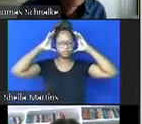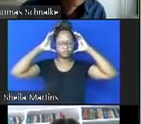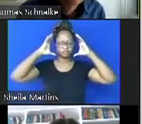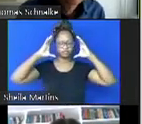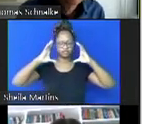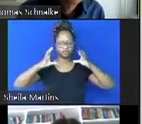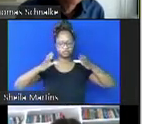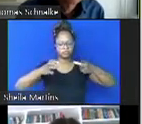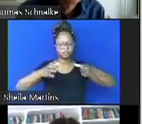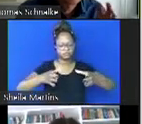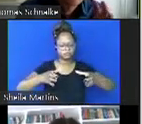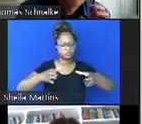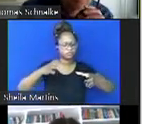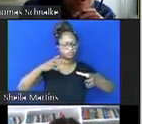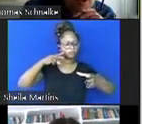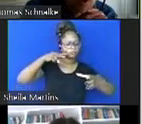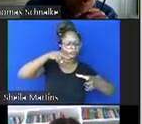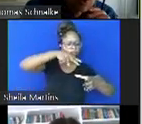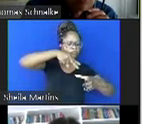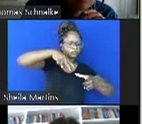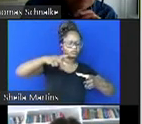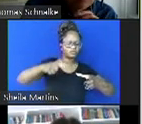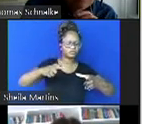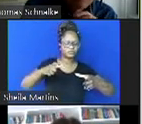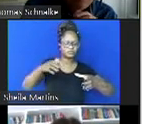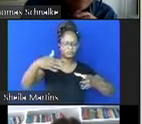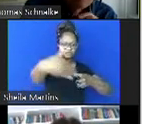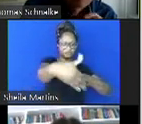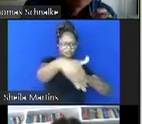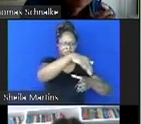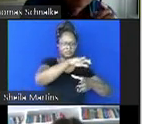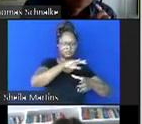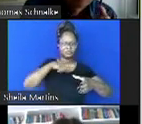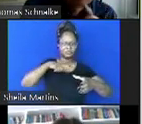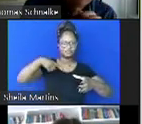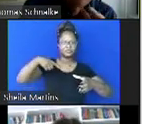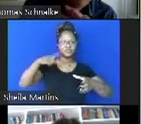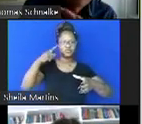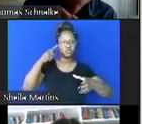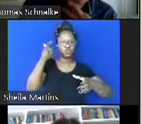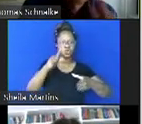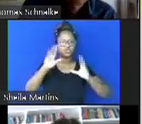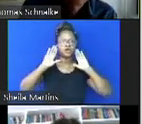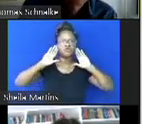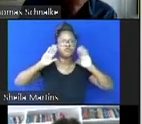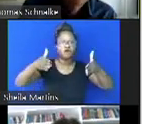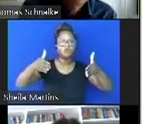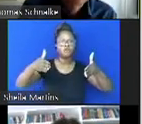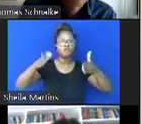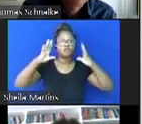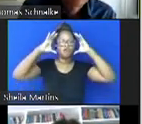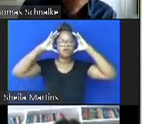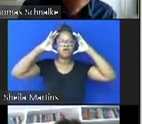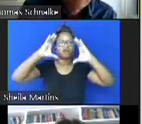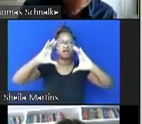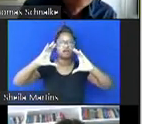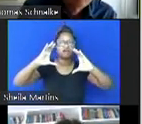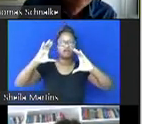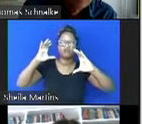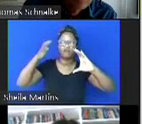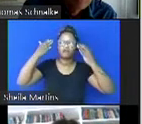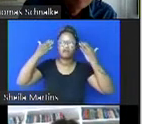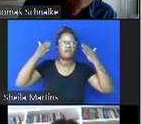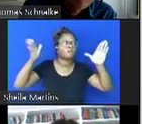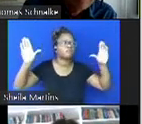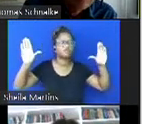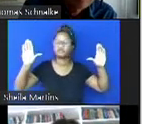aqui através dessas estruturas de pano. A nossa visão está focada aqui nessa face, mas não só na face como